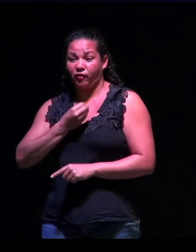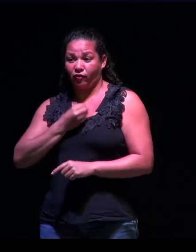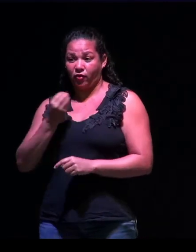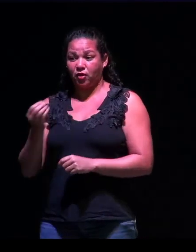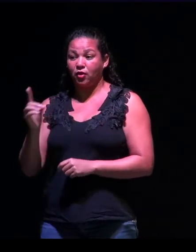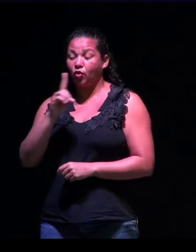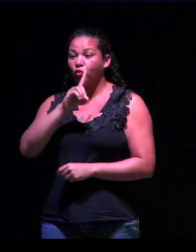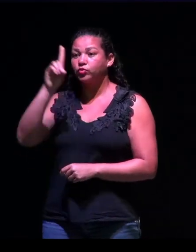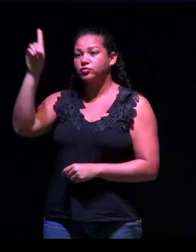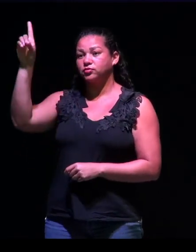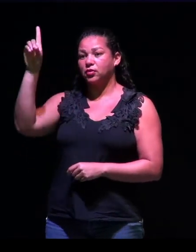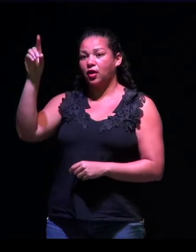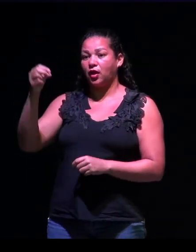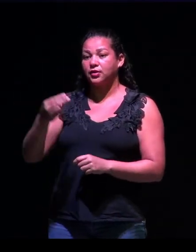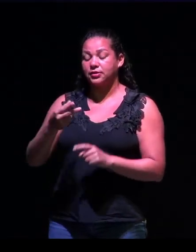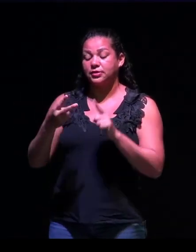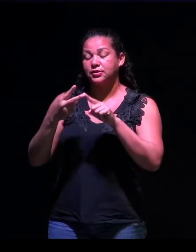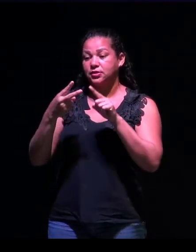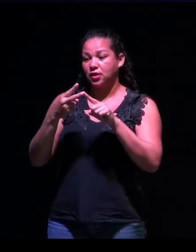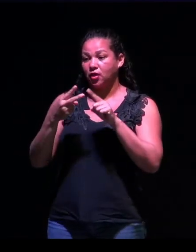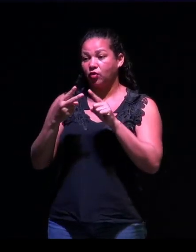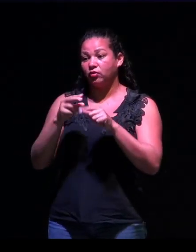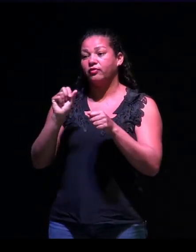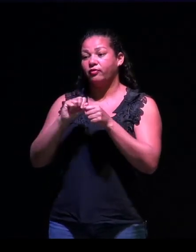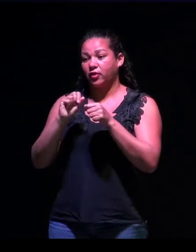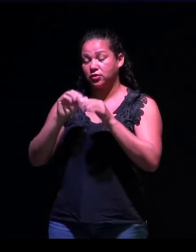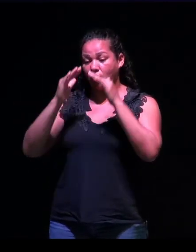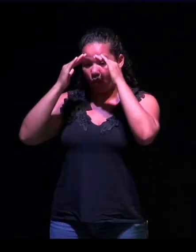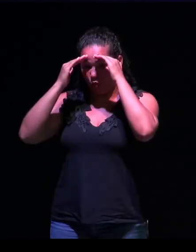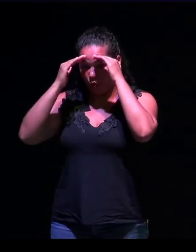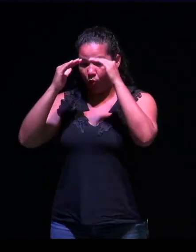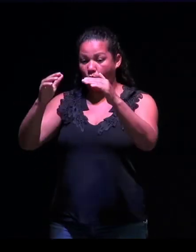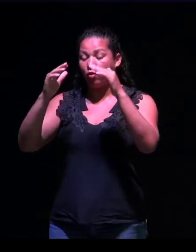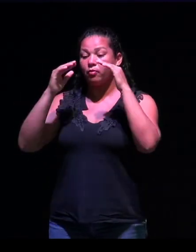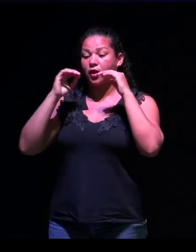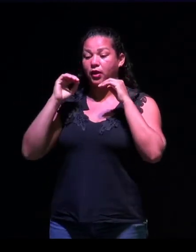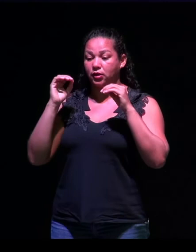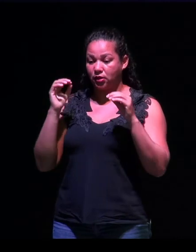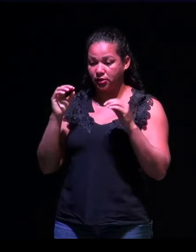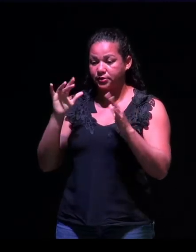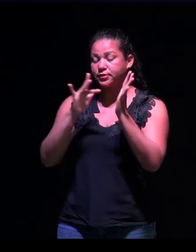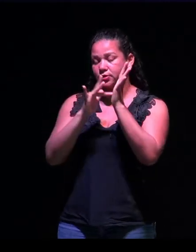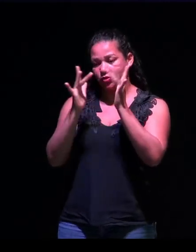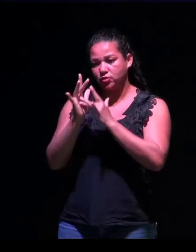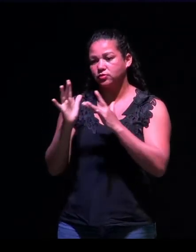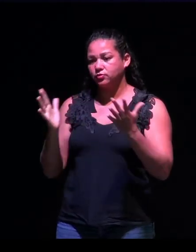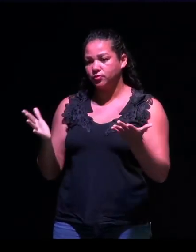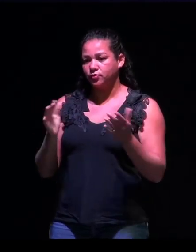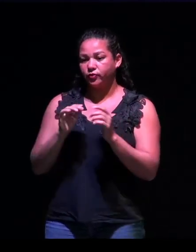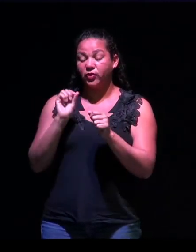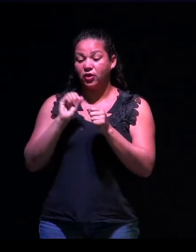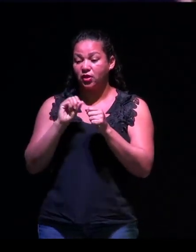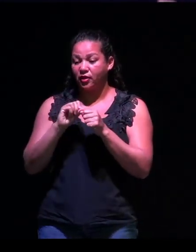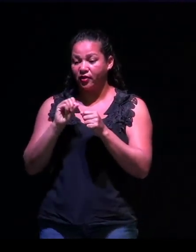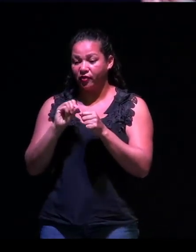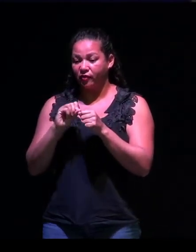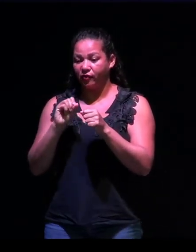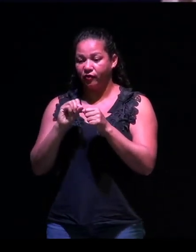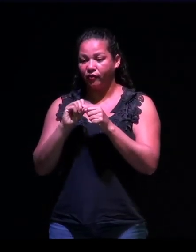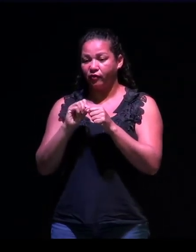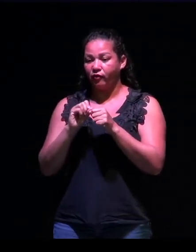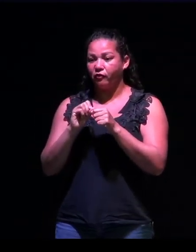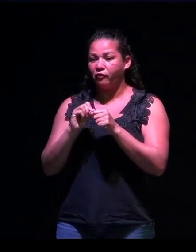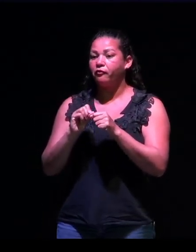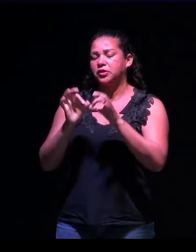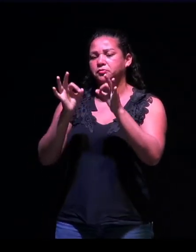segundo lugar, fazendo o que Jesus mandou fazer. Porque se fizer o que Ele mandou fazer, sem ter uma vida com Deus, não